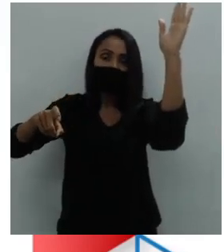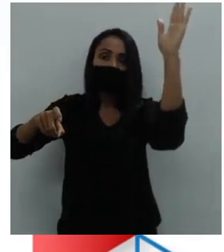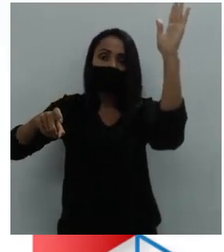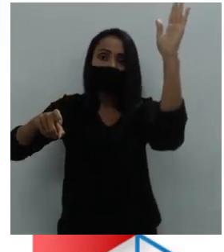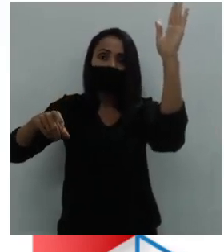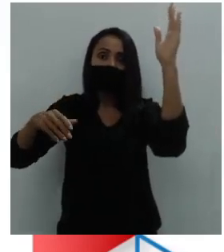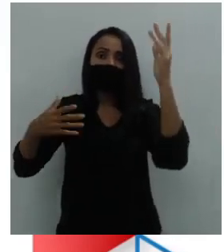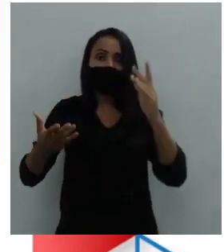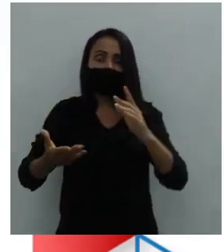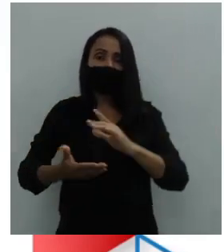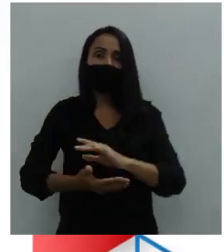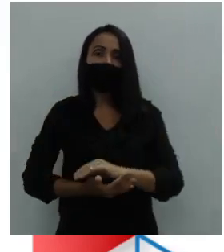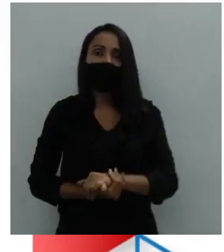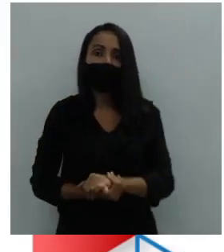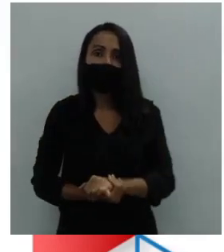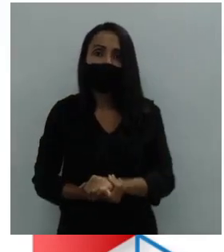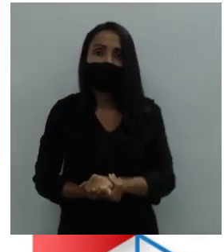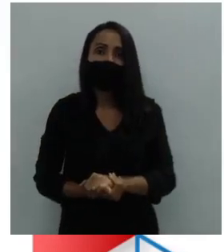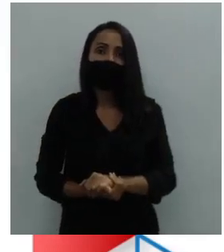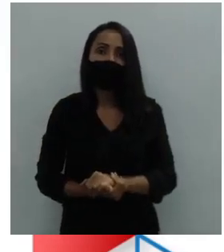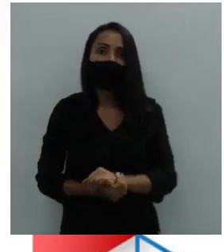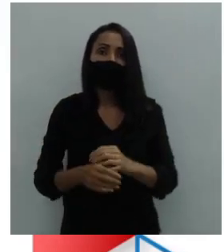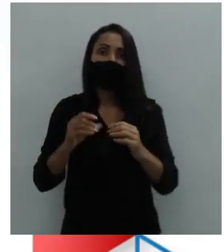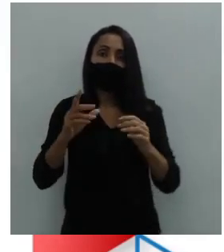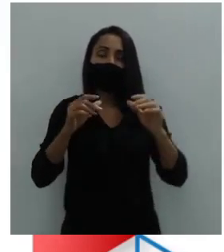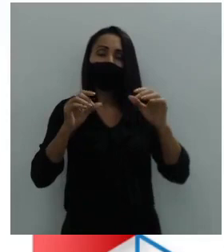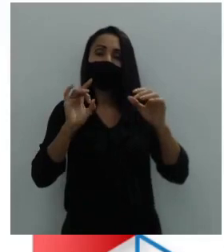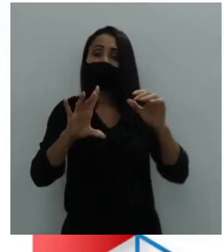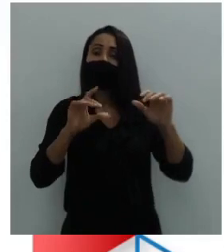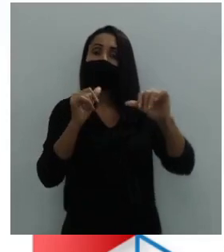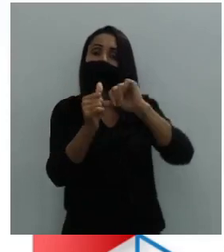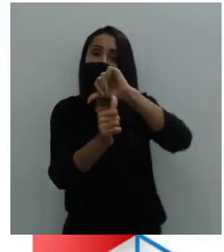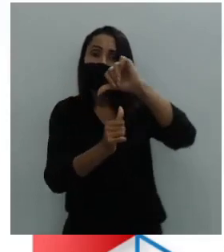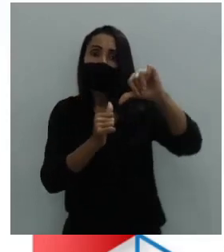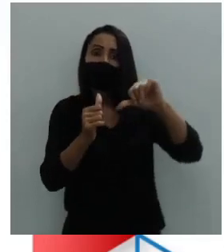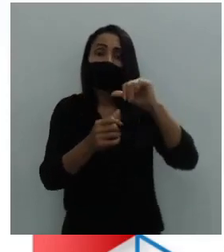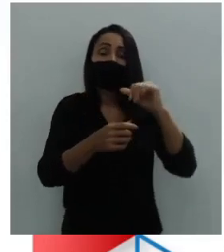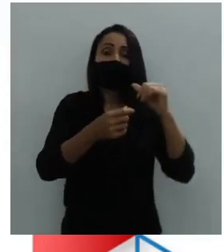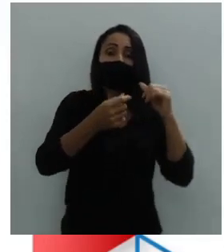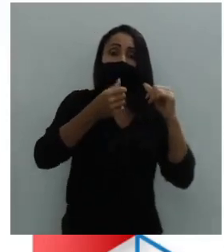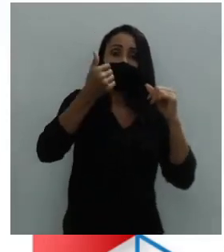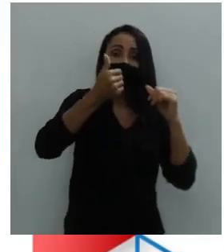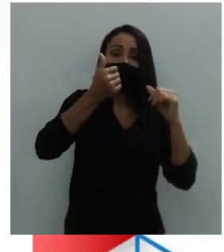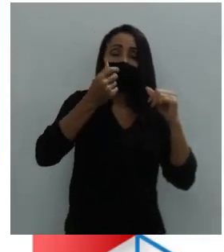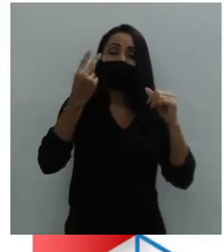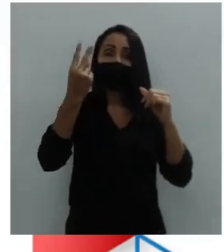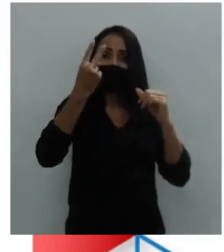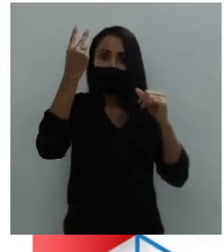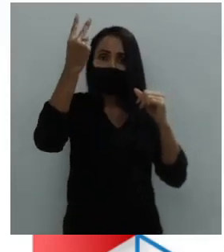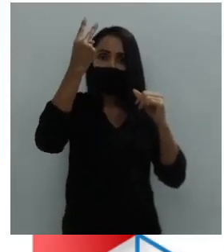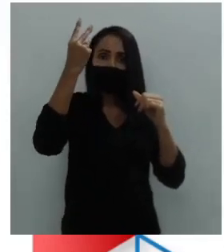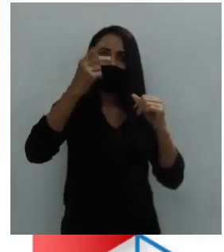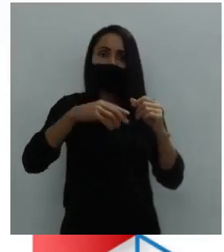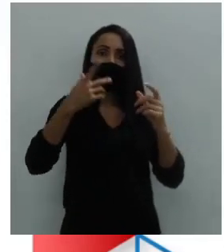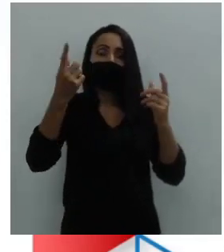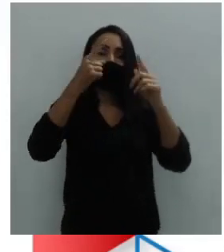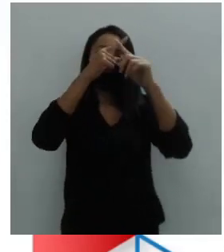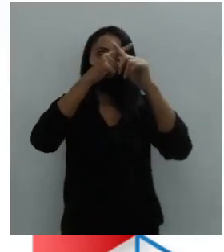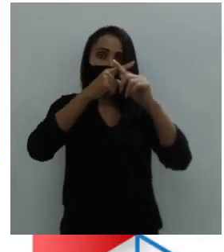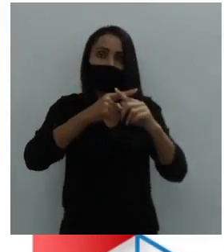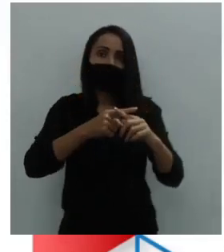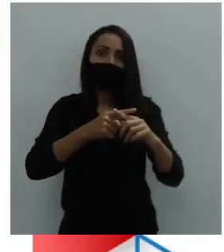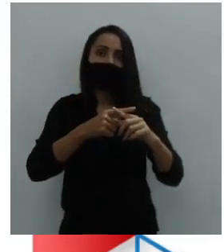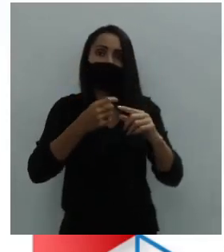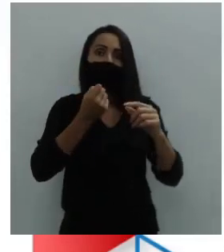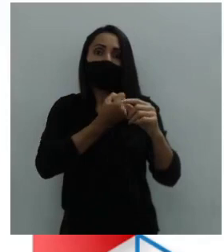de domínio. No eixo X, eu só vou alterar o primeiro valor do meu par ordenado. E eu vou multiplicar por um